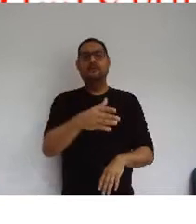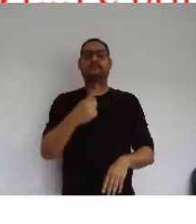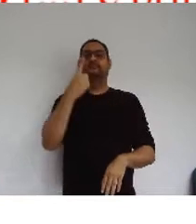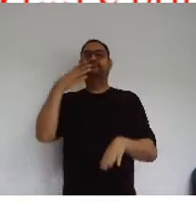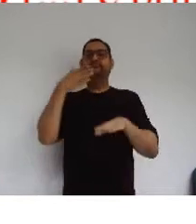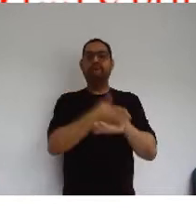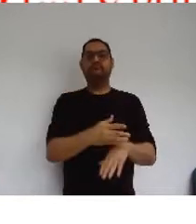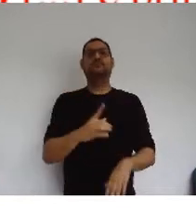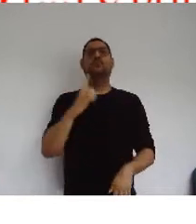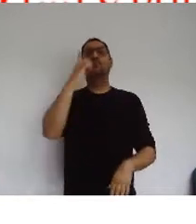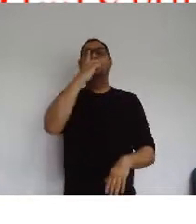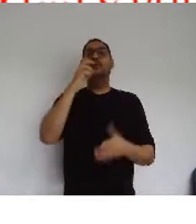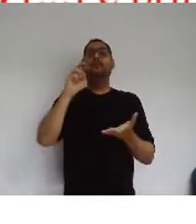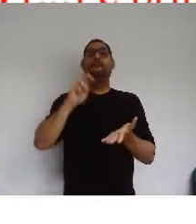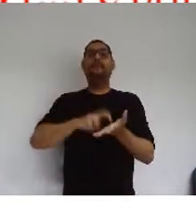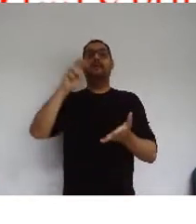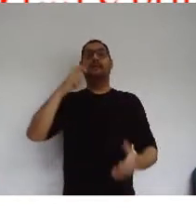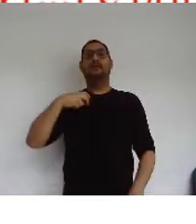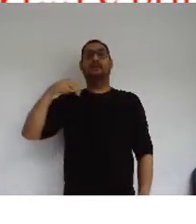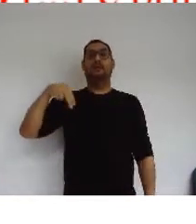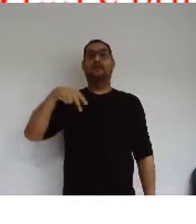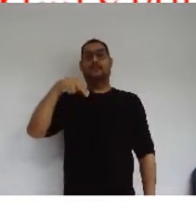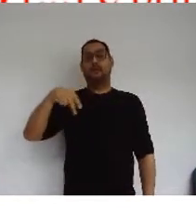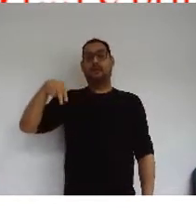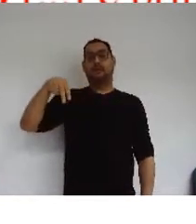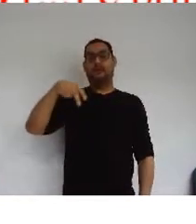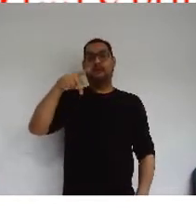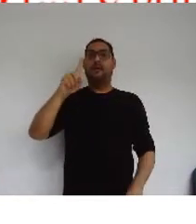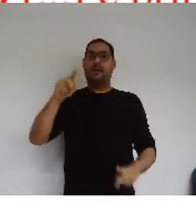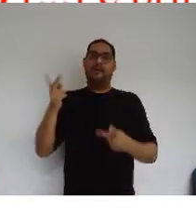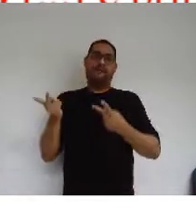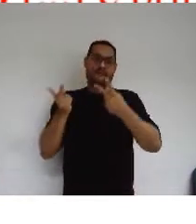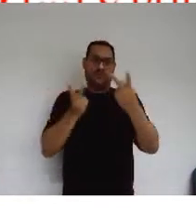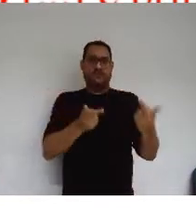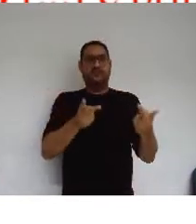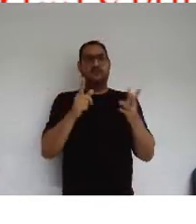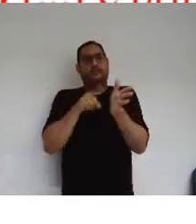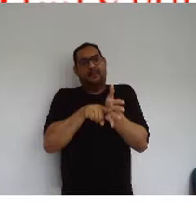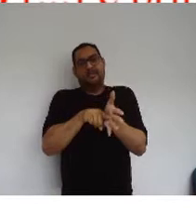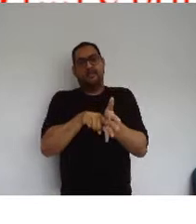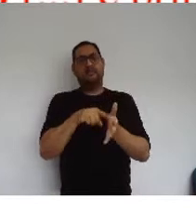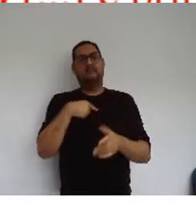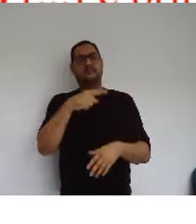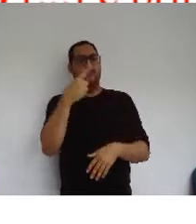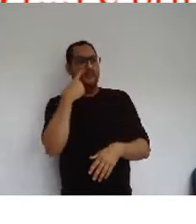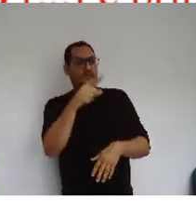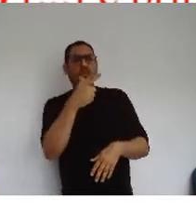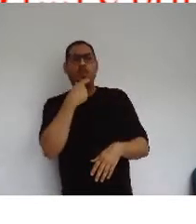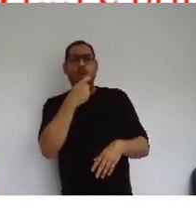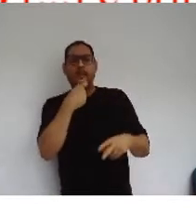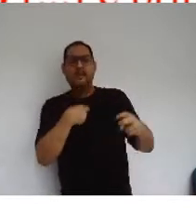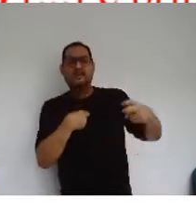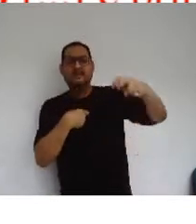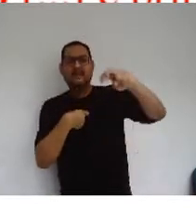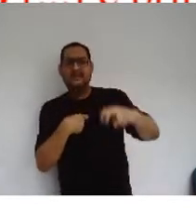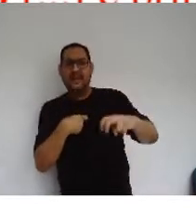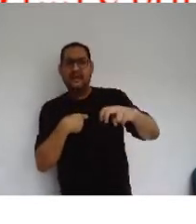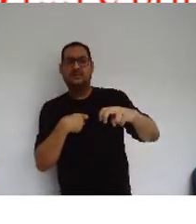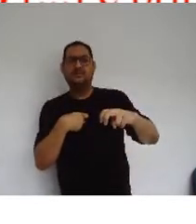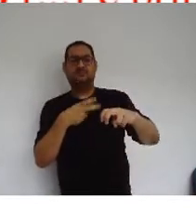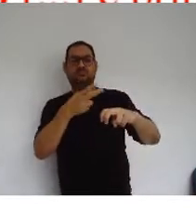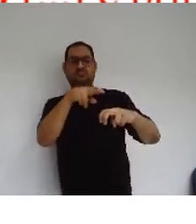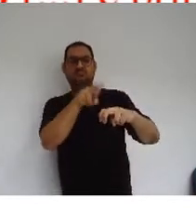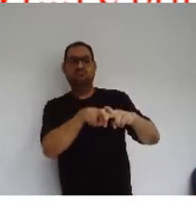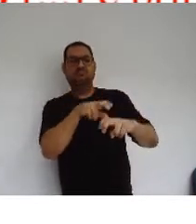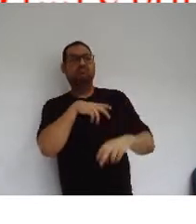enquanto caminhava pelo espaço, durante uma dessas visitas etnográficas, eu avistei um homem sentado em um banco bem perto dali